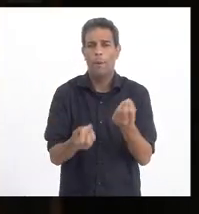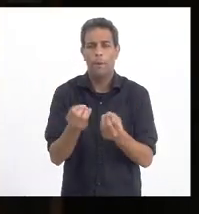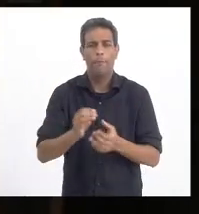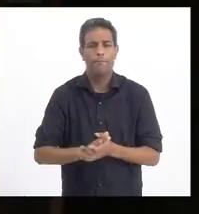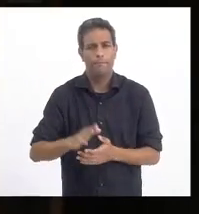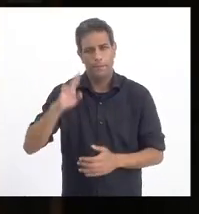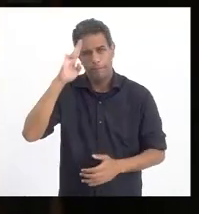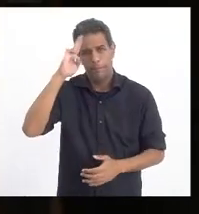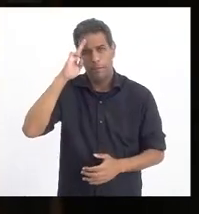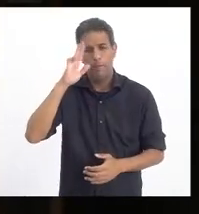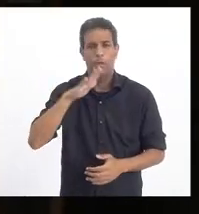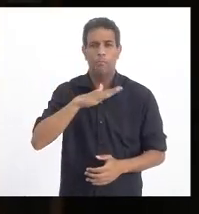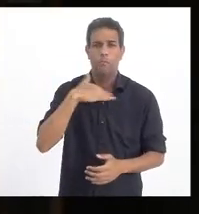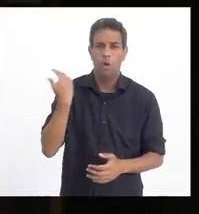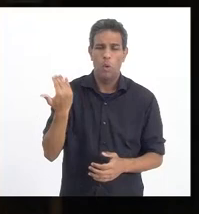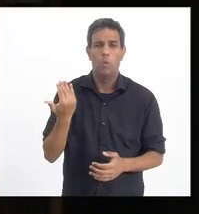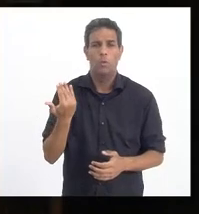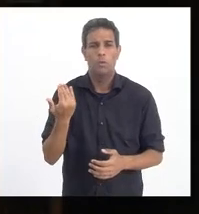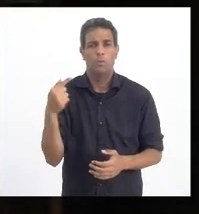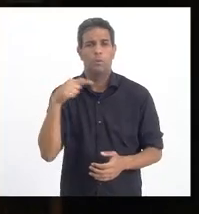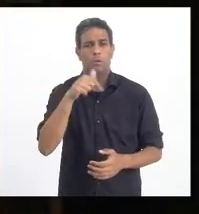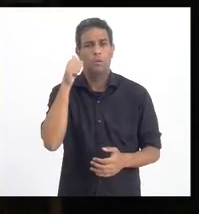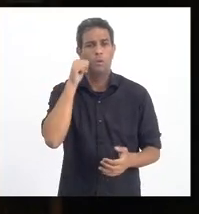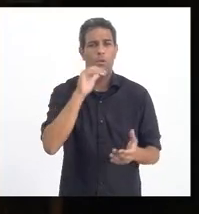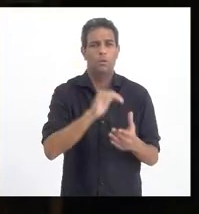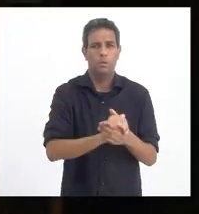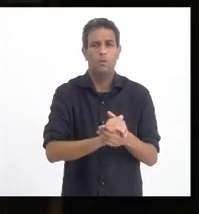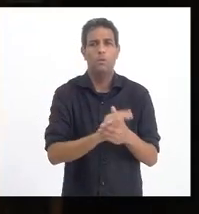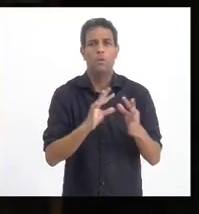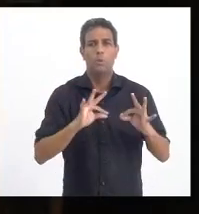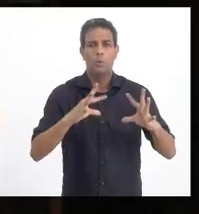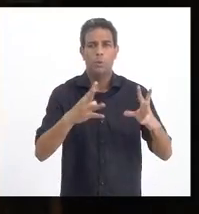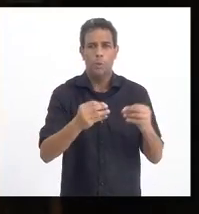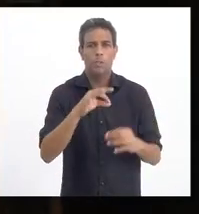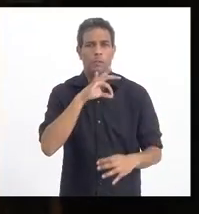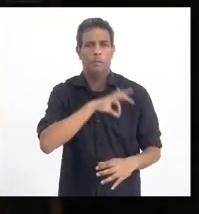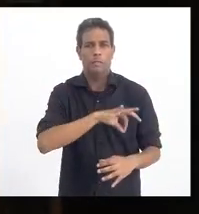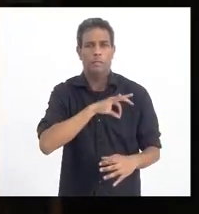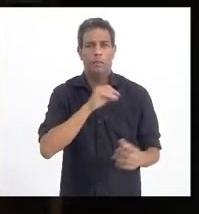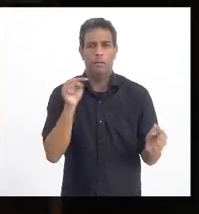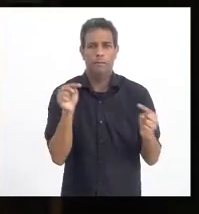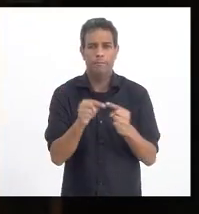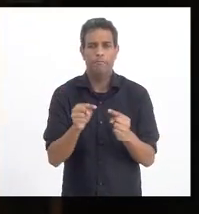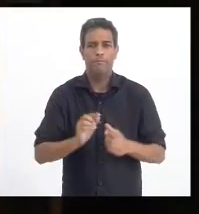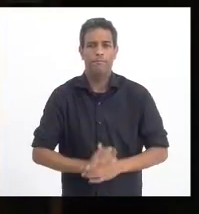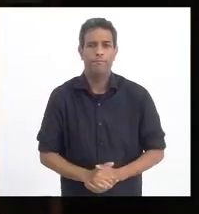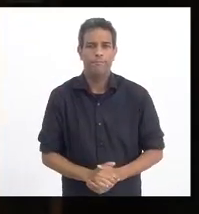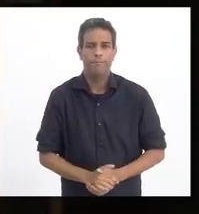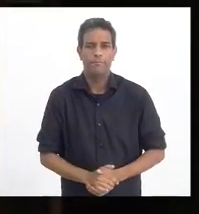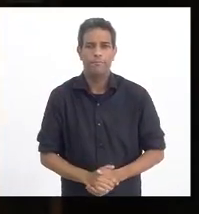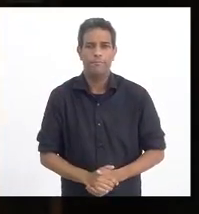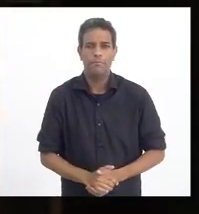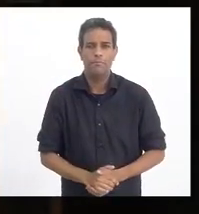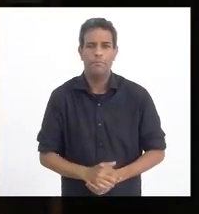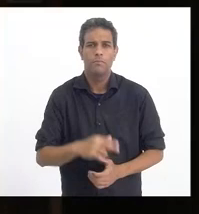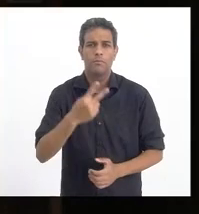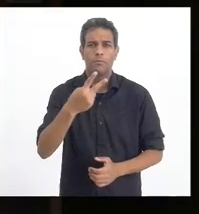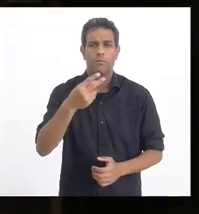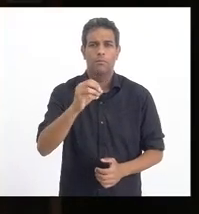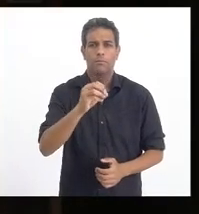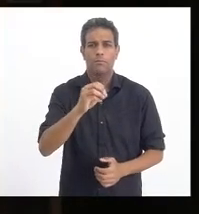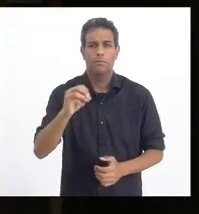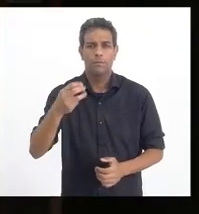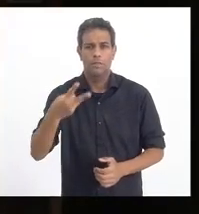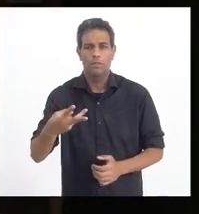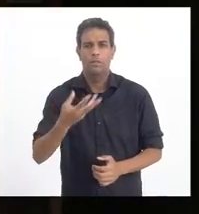o militar falecia a pensionista recebi a na íntegra o contracheque dele in Rio 2013